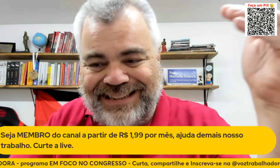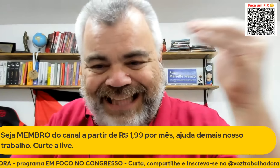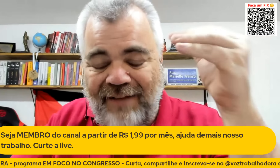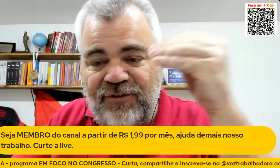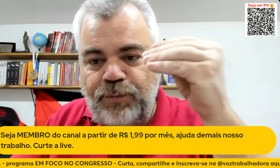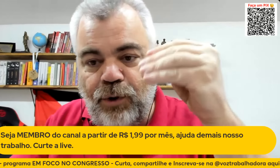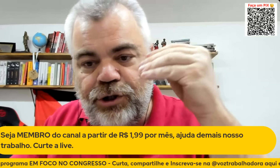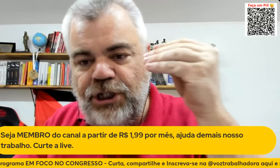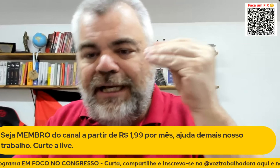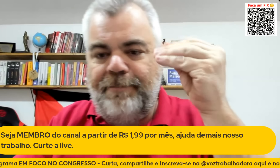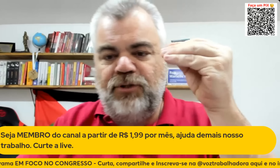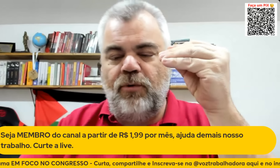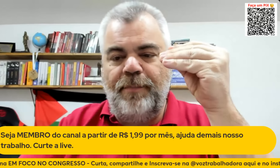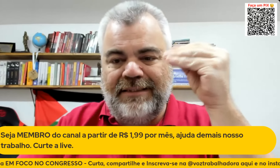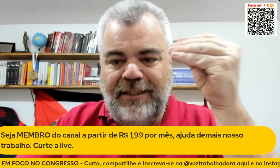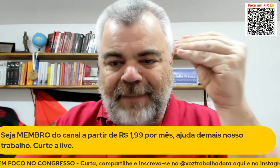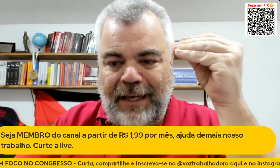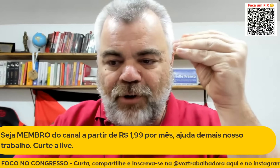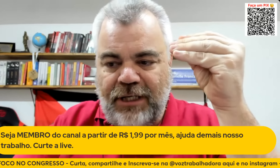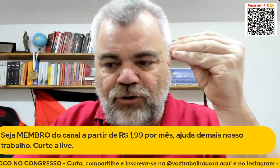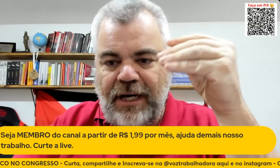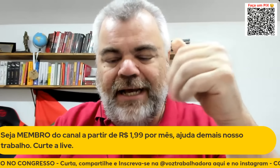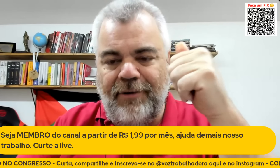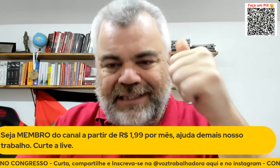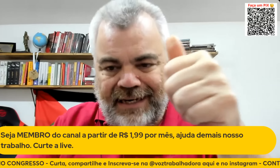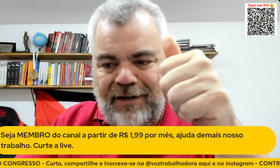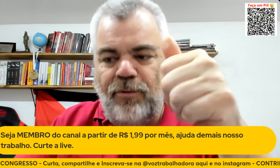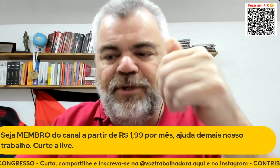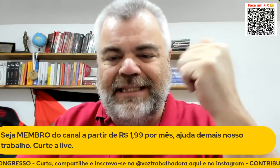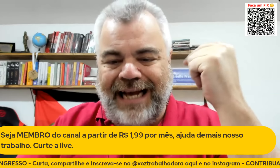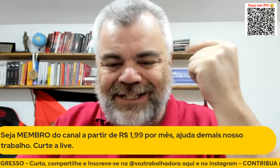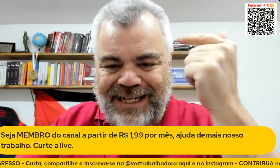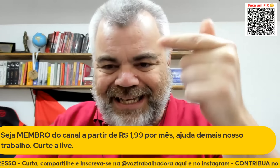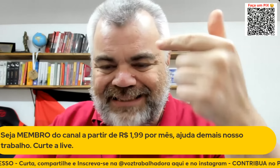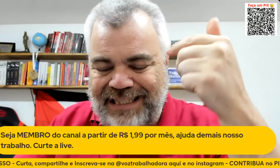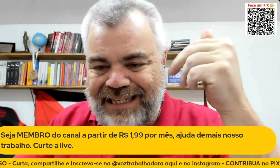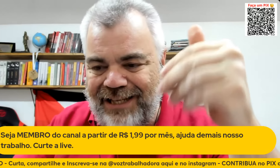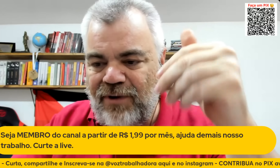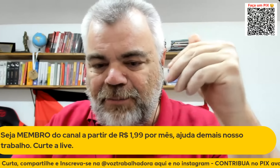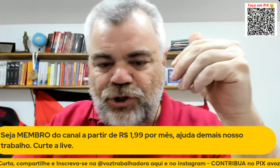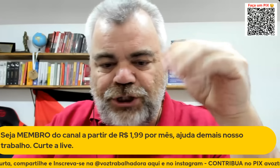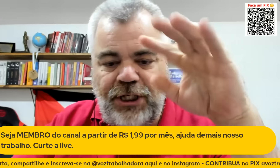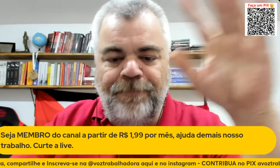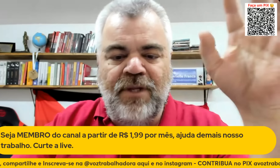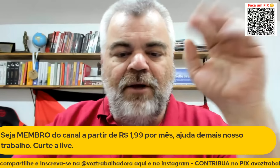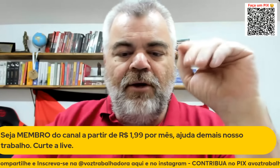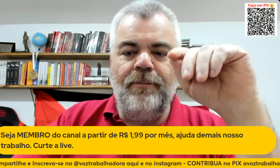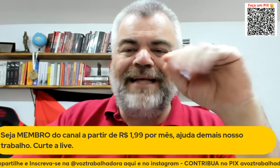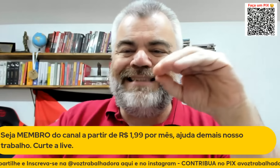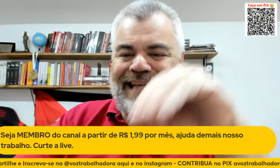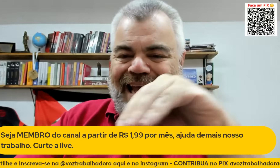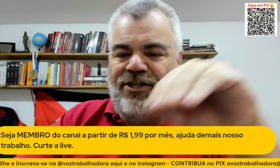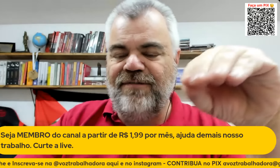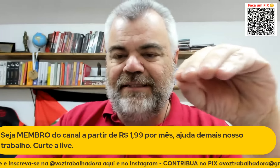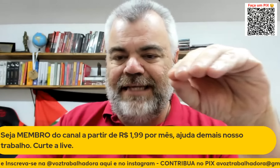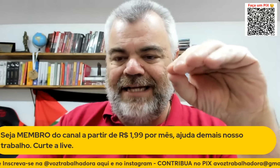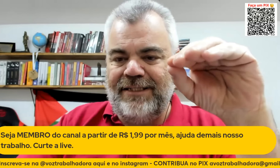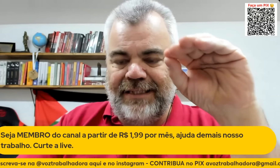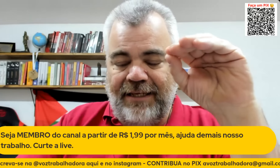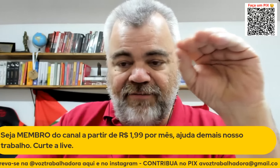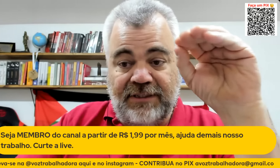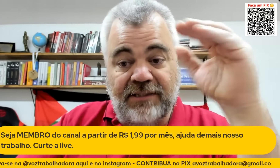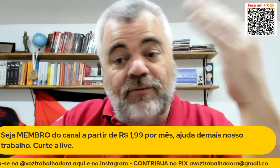10 centavos por dia pessoal para ser membro aqui do canal entrar na comunidade ganha selinho emoji uma série de